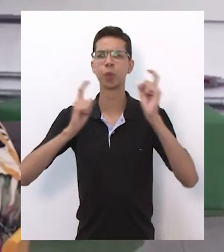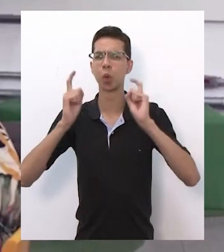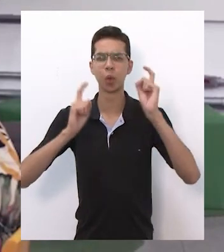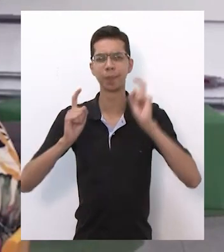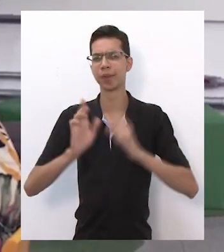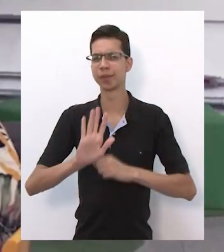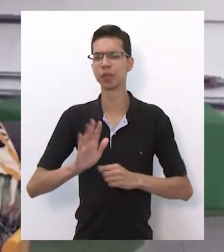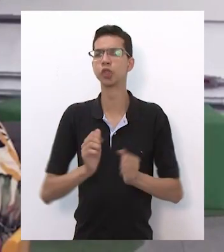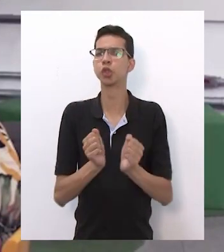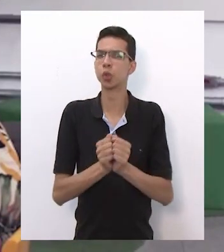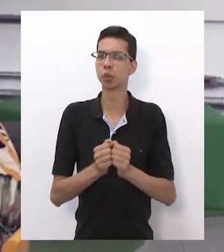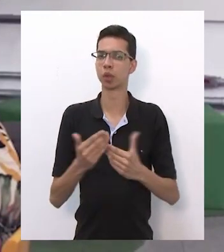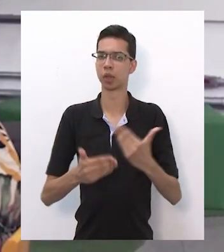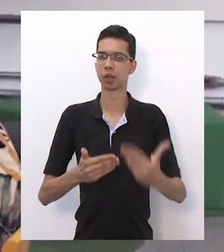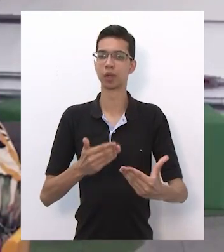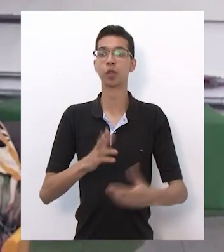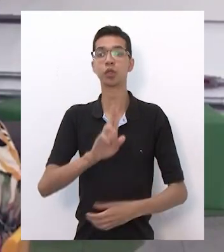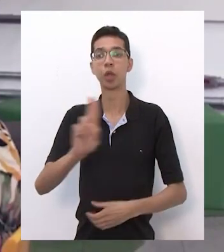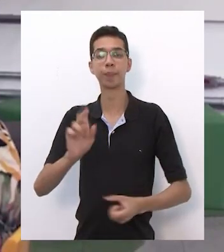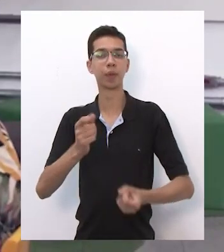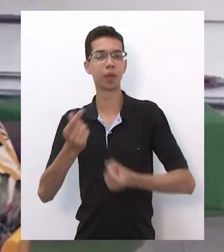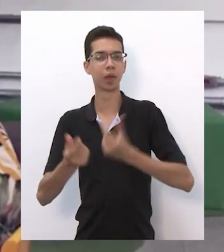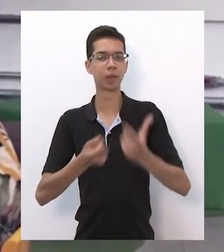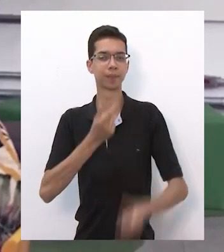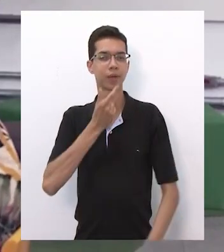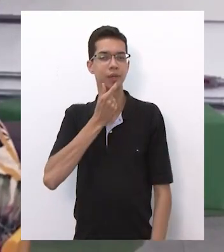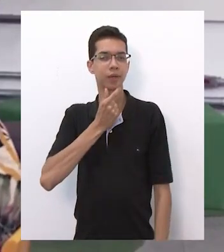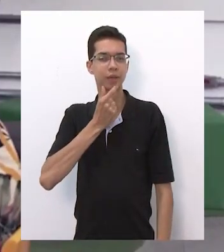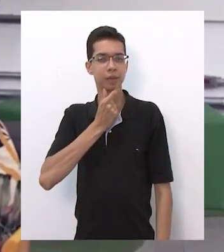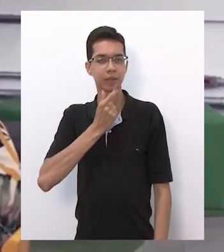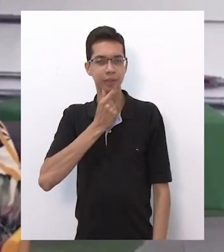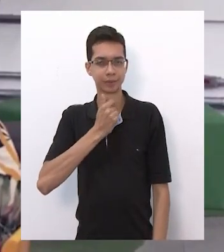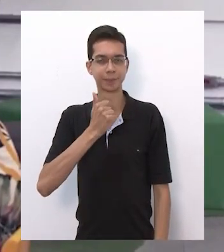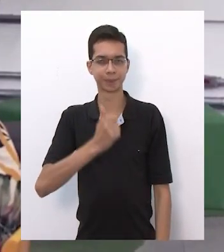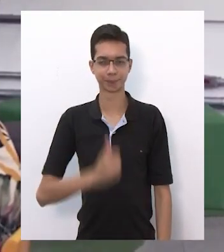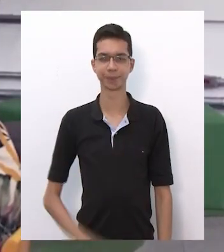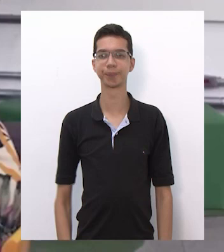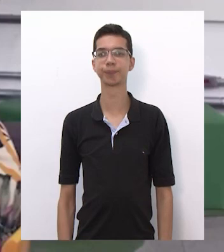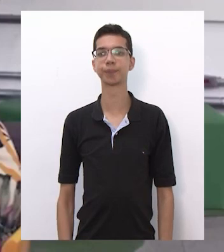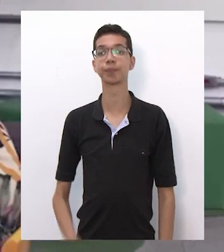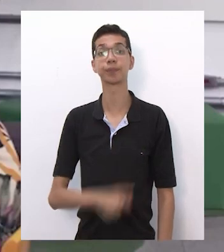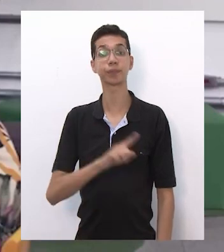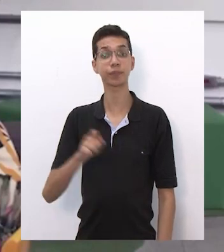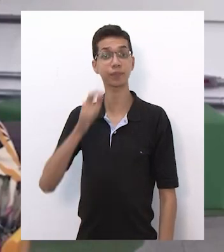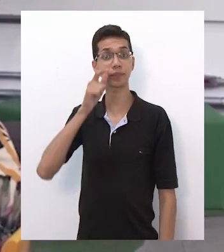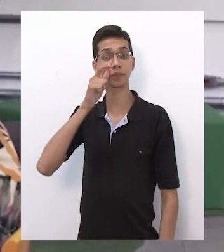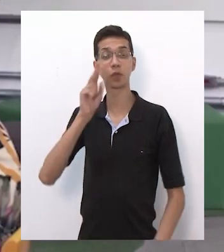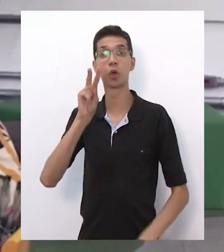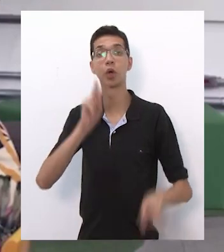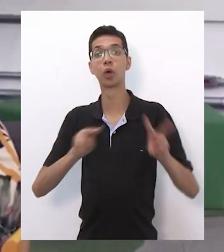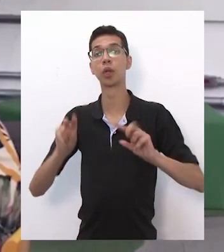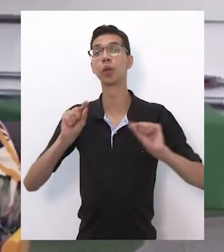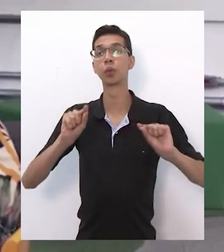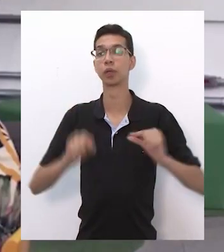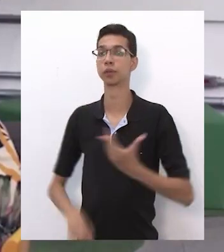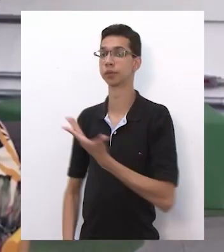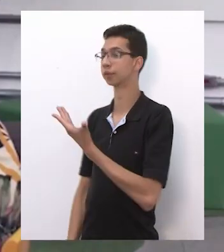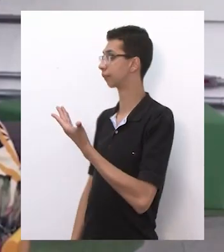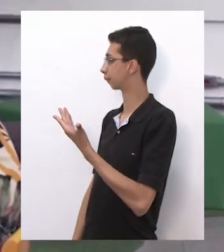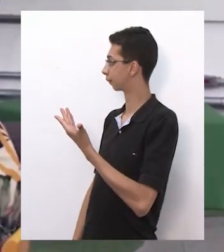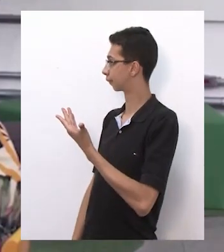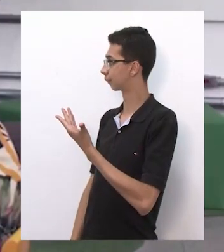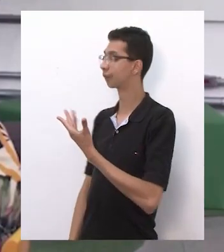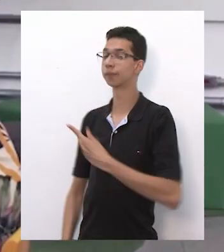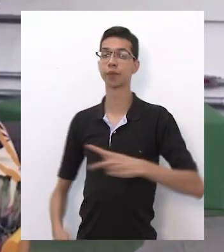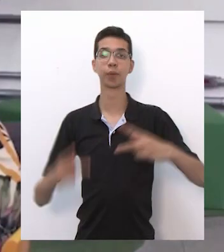alguns comandos estão em inglês. Tá? Então, o que vocês estão vendo aqui? Literalmente, os blocos de programação, de